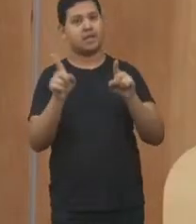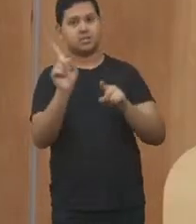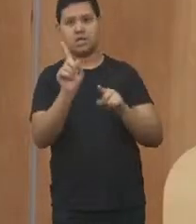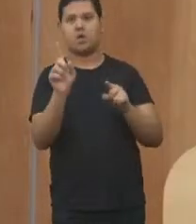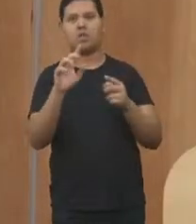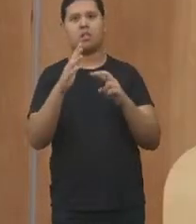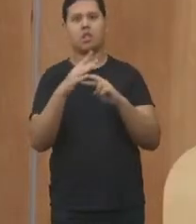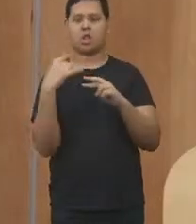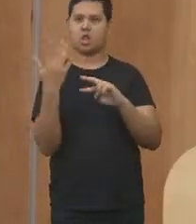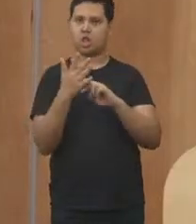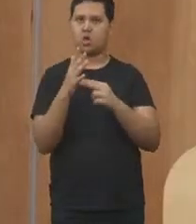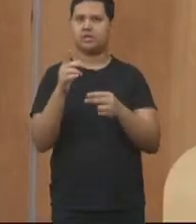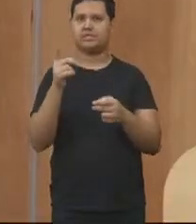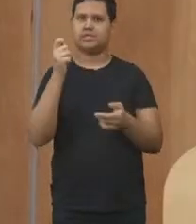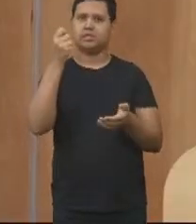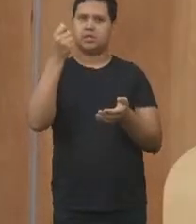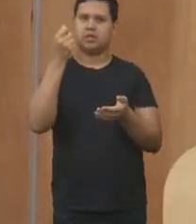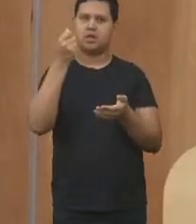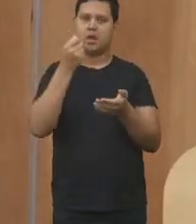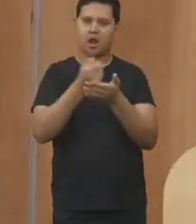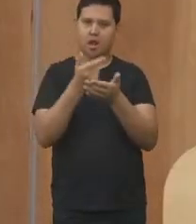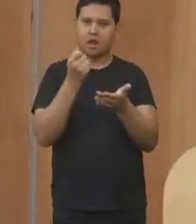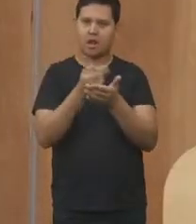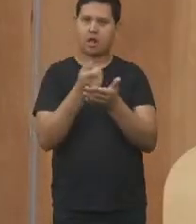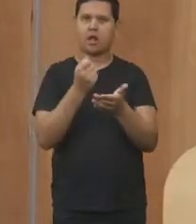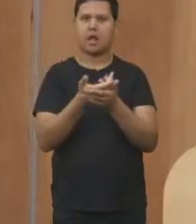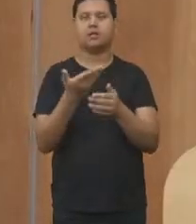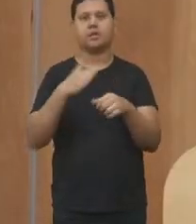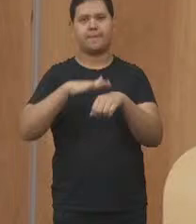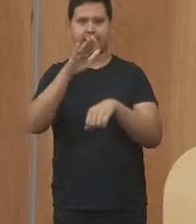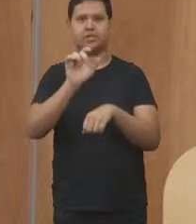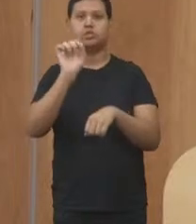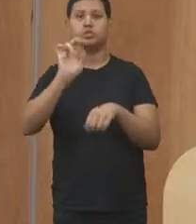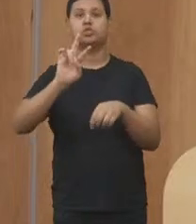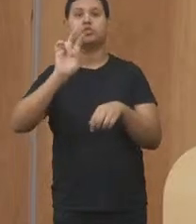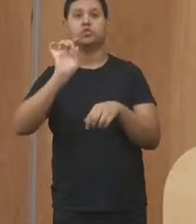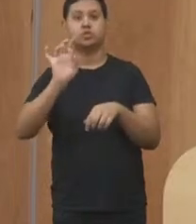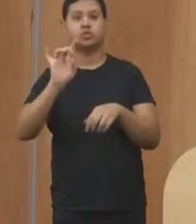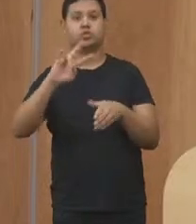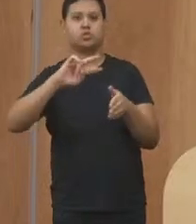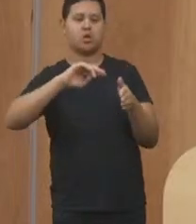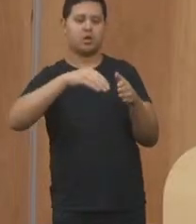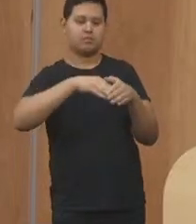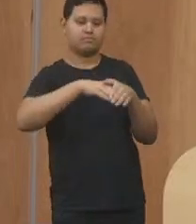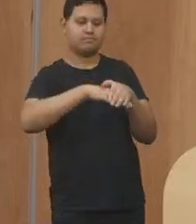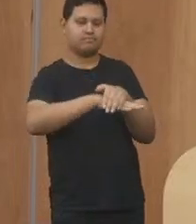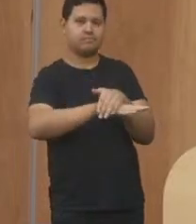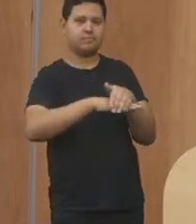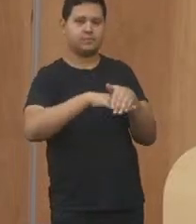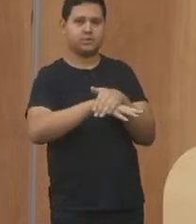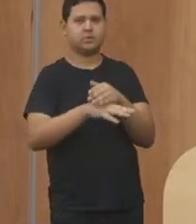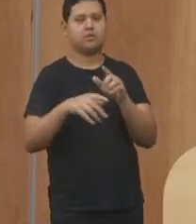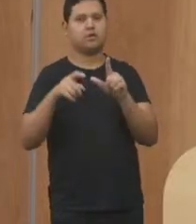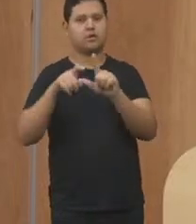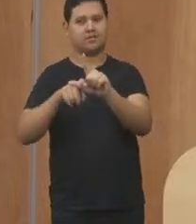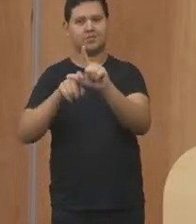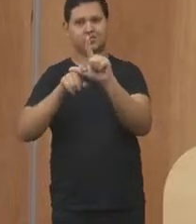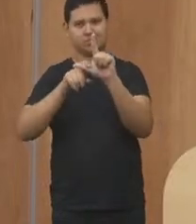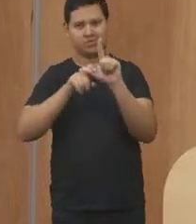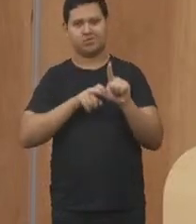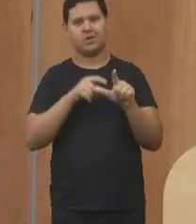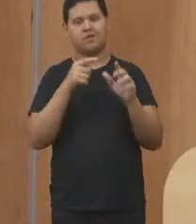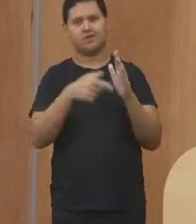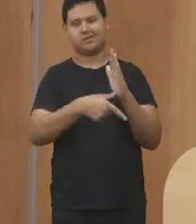anualmente com dívida. É um valor que é o estoque que o município tem, ao longo dos anos, dívidas que foram sendo